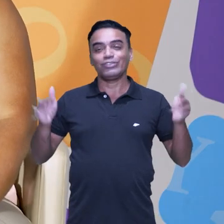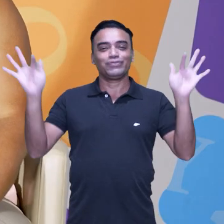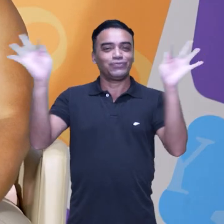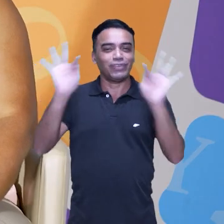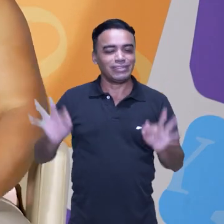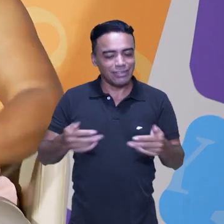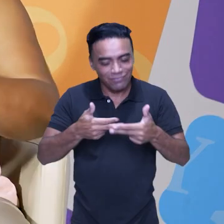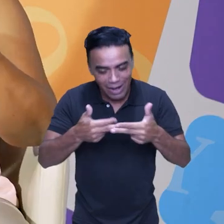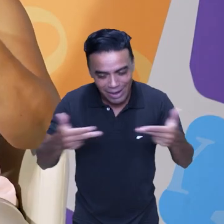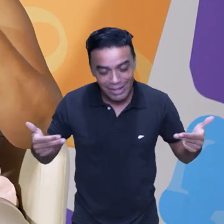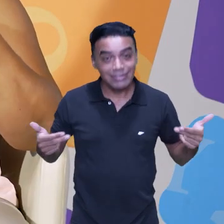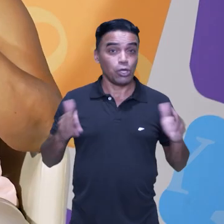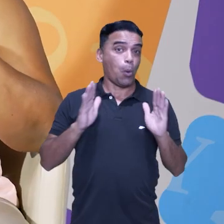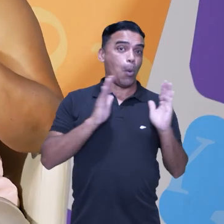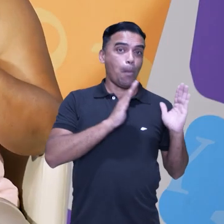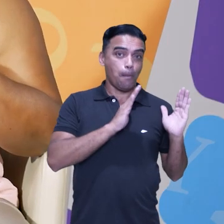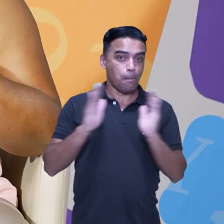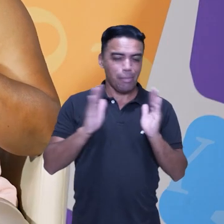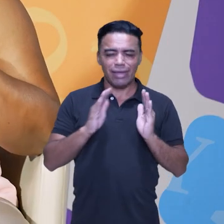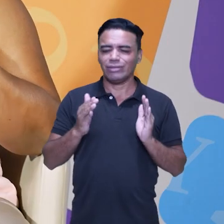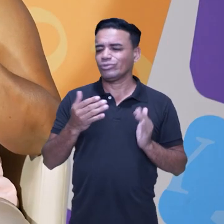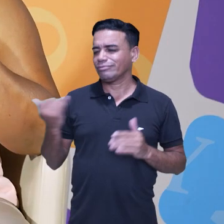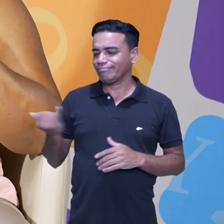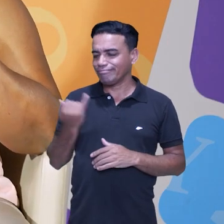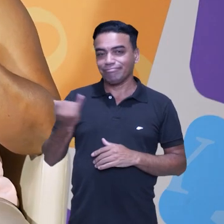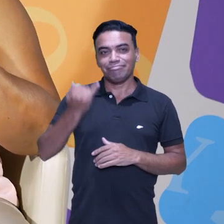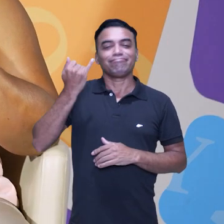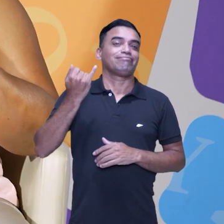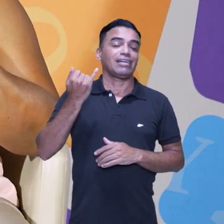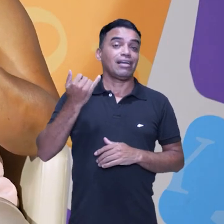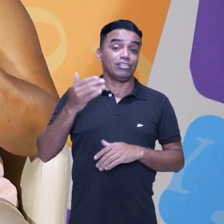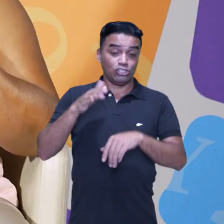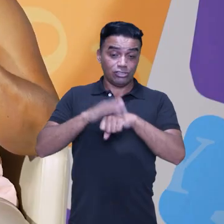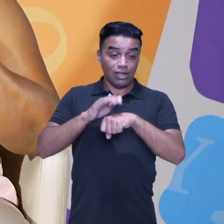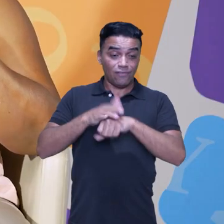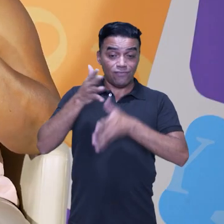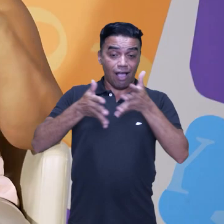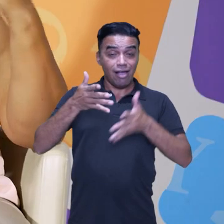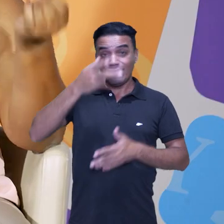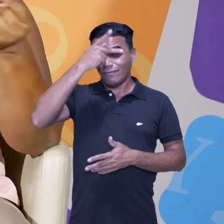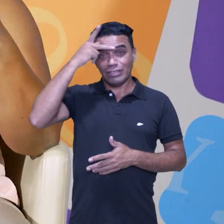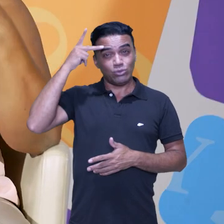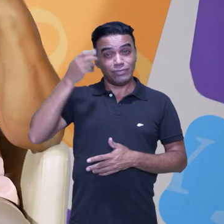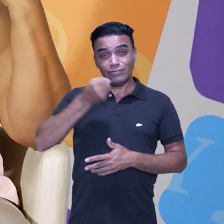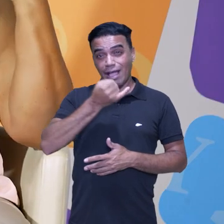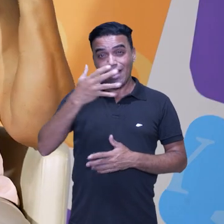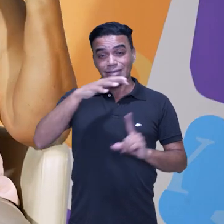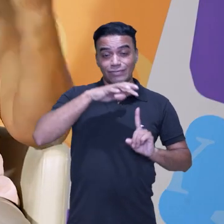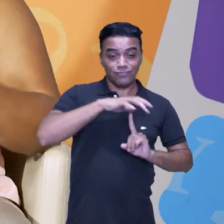que a gente viveu momentos, assim, únicos, e quando a gente fala de várias pessoas,